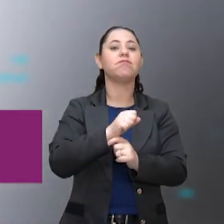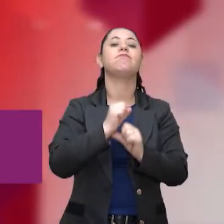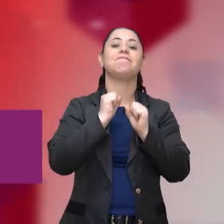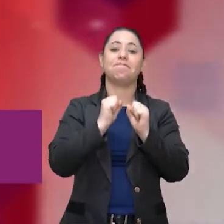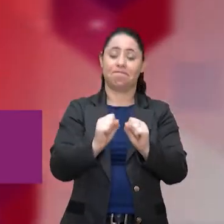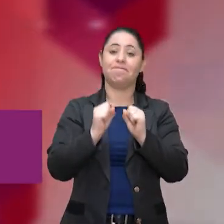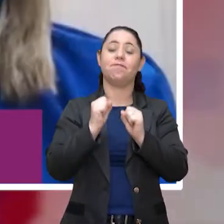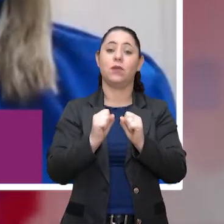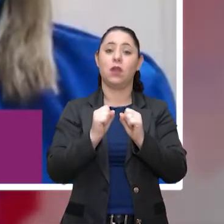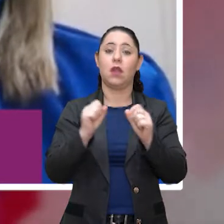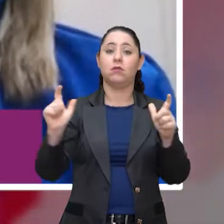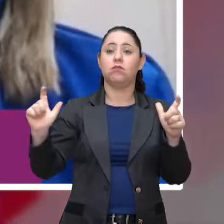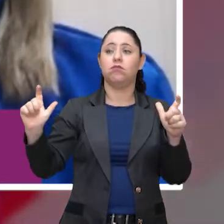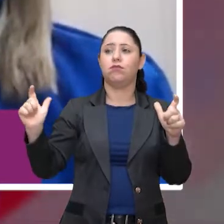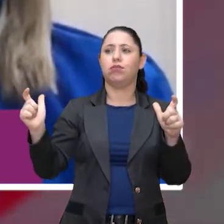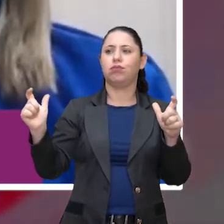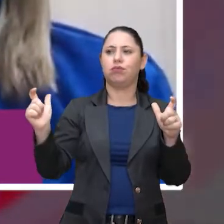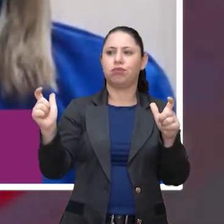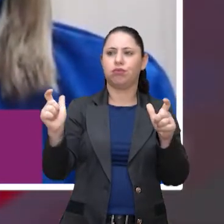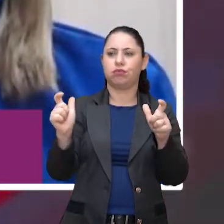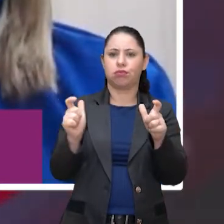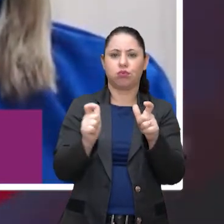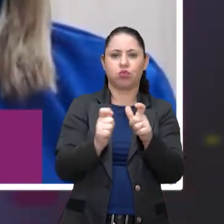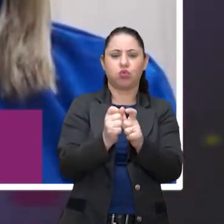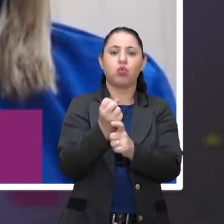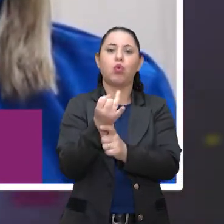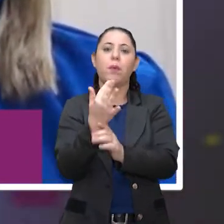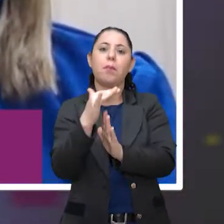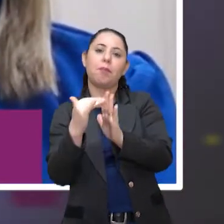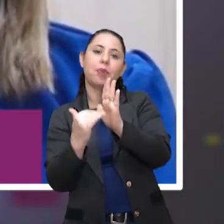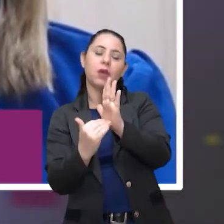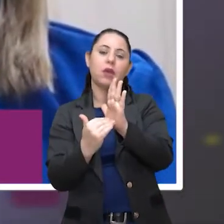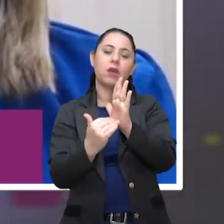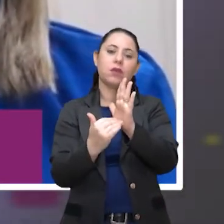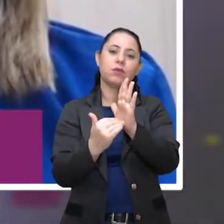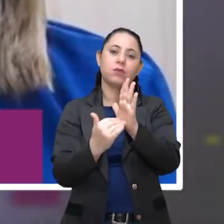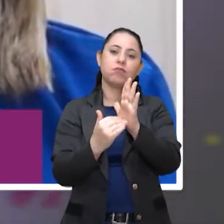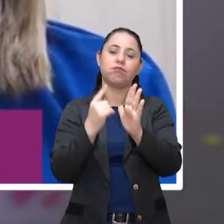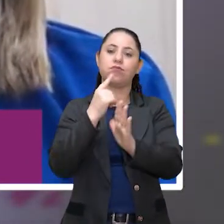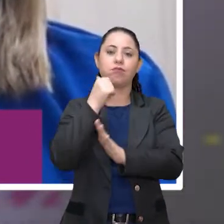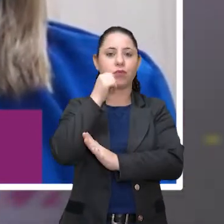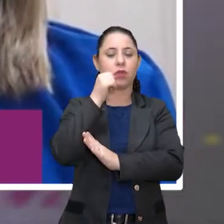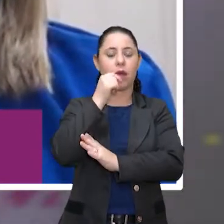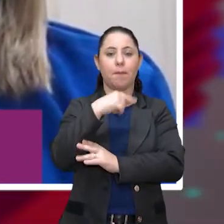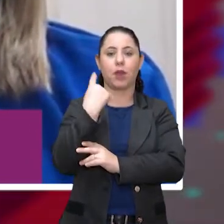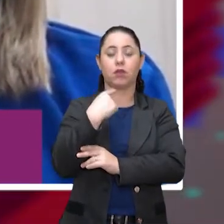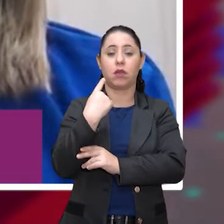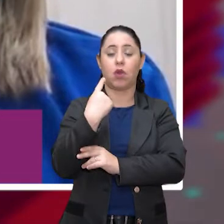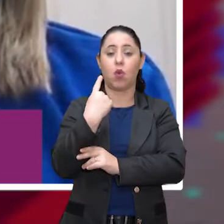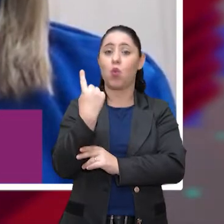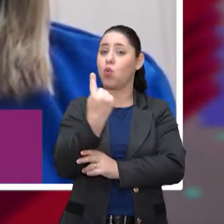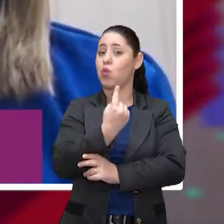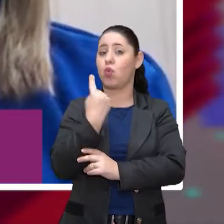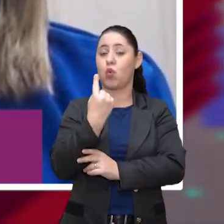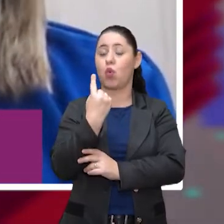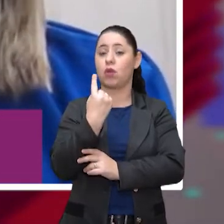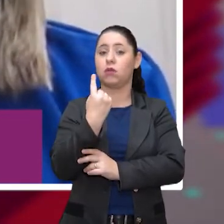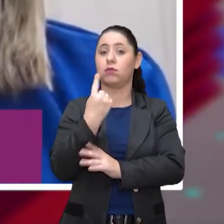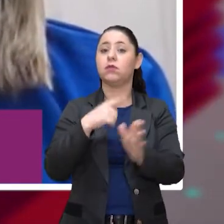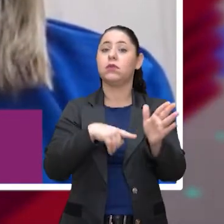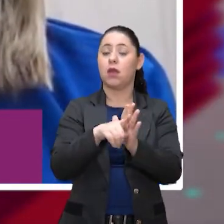Então, mostrou diminuição de mortalidade. É o único exame que mostrou